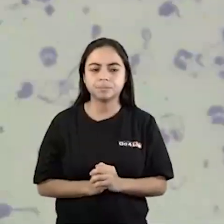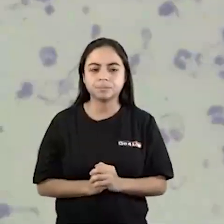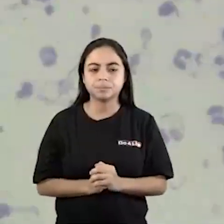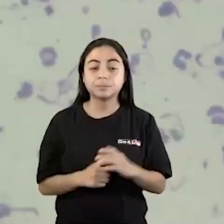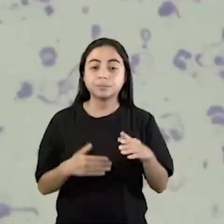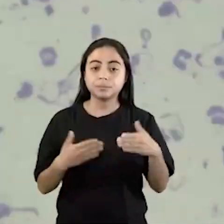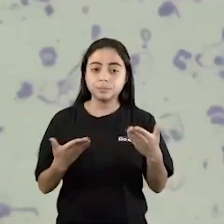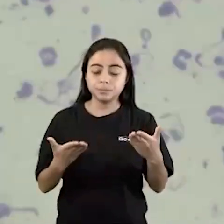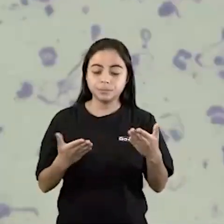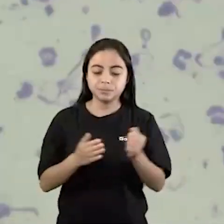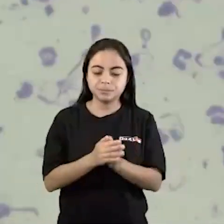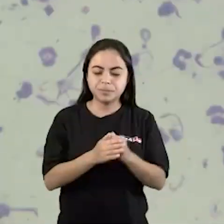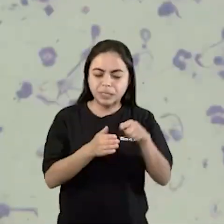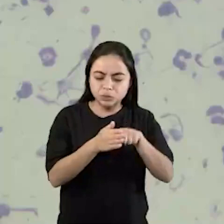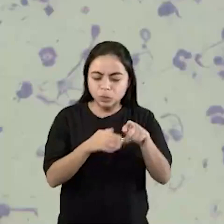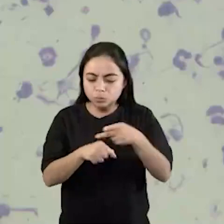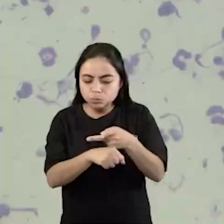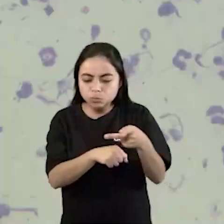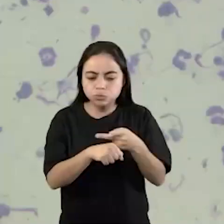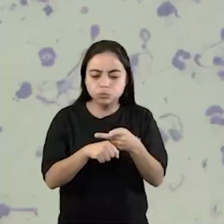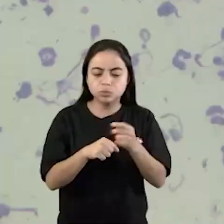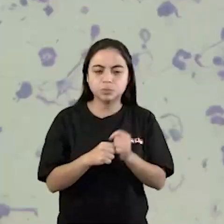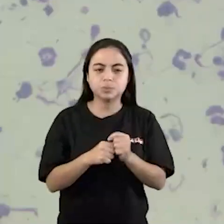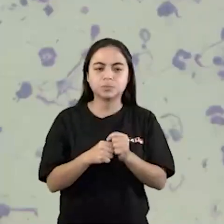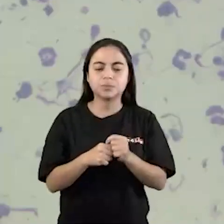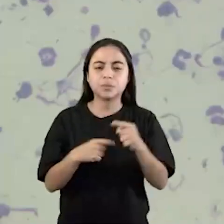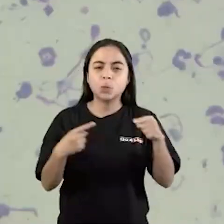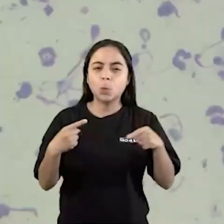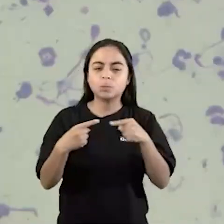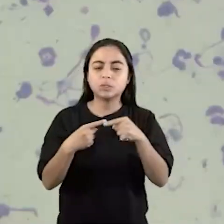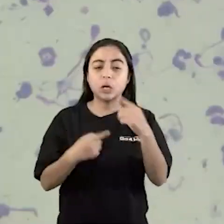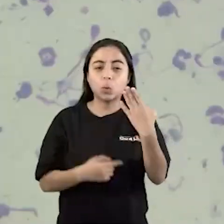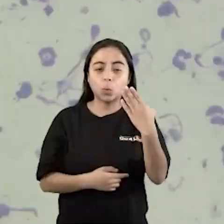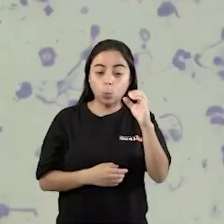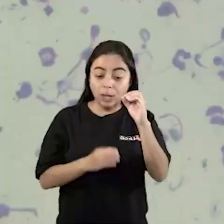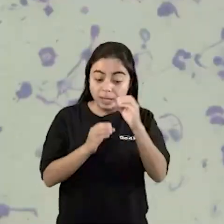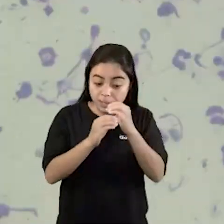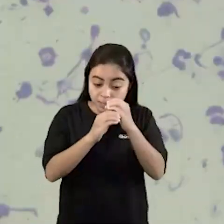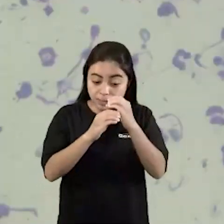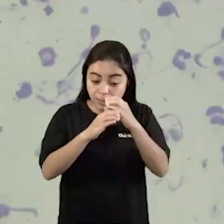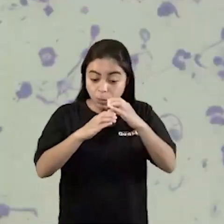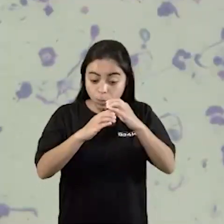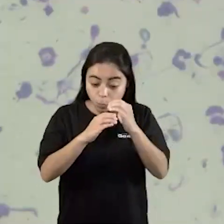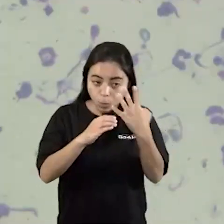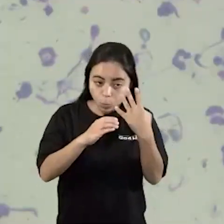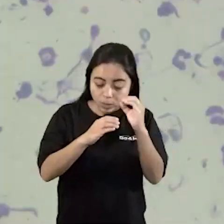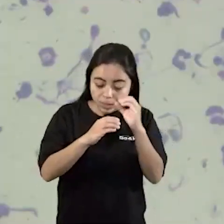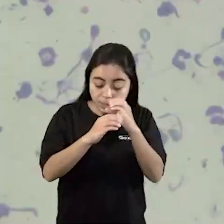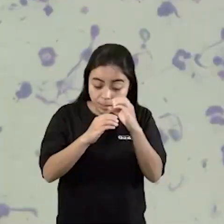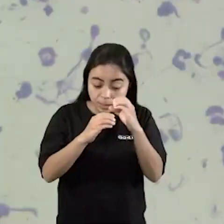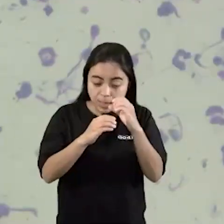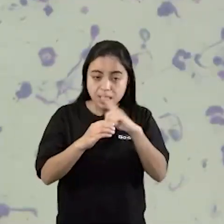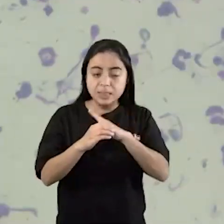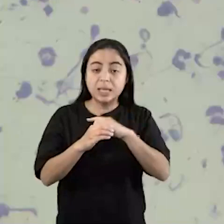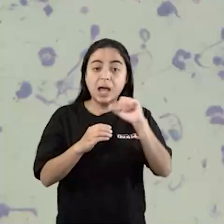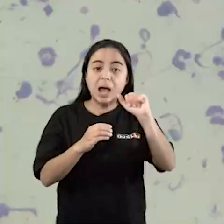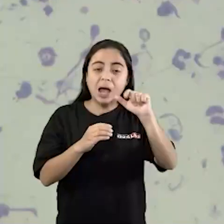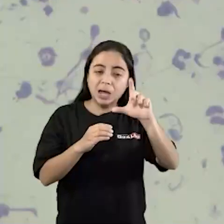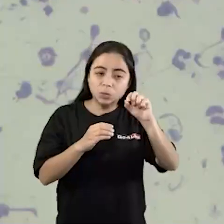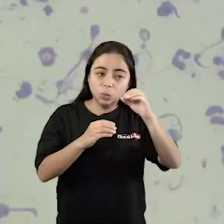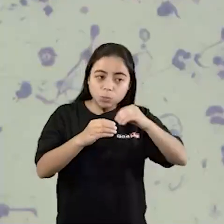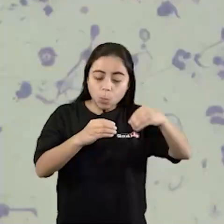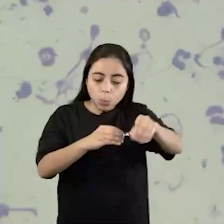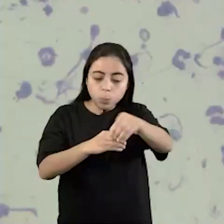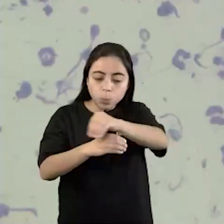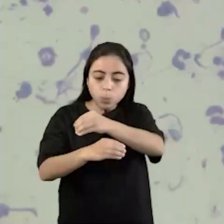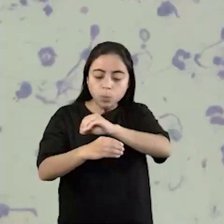E aí, nessa busca, gente, ó, na objetiva de 40, a gente já consegue ver que tem estruturas com halo em